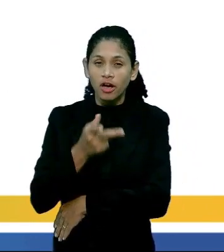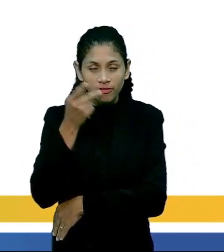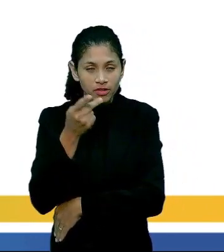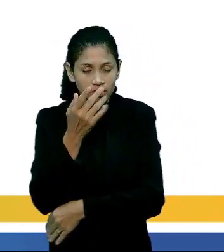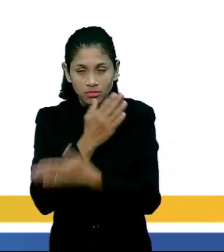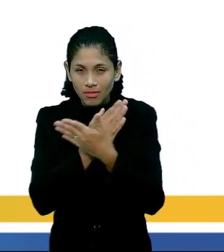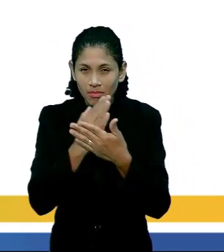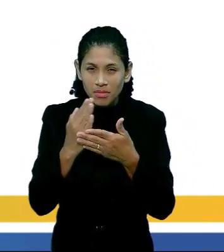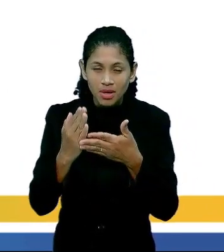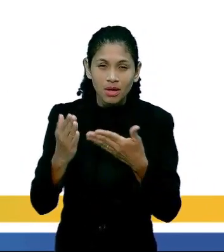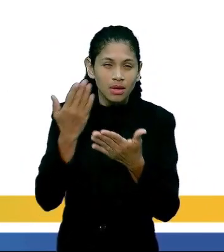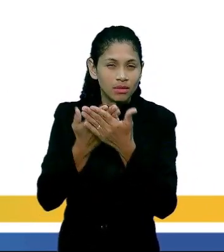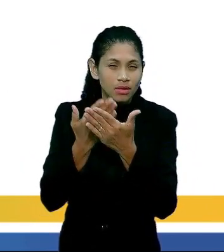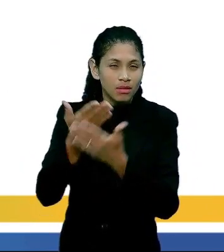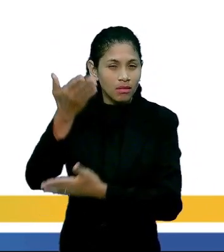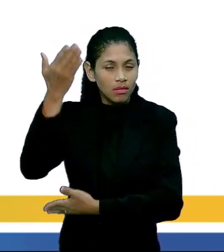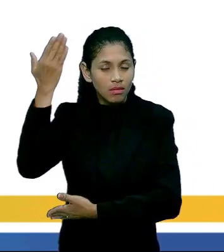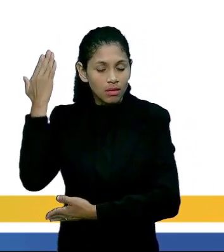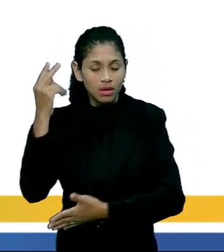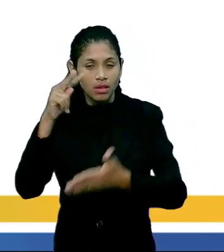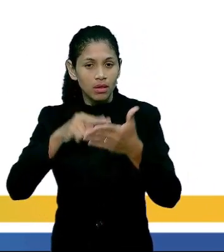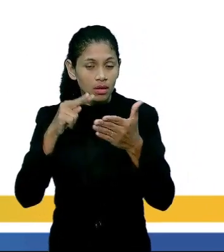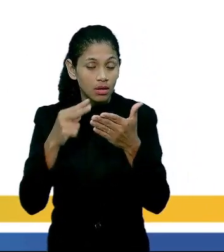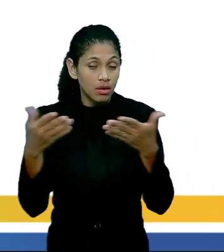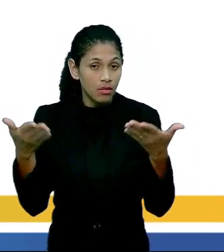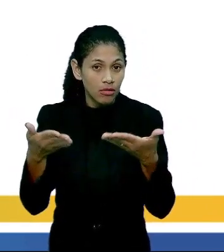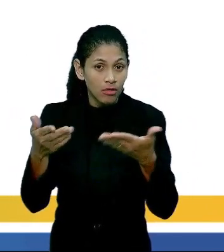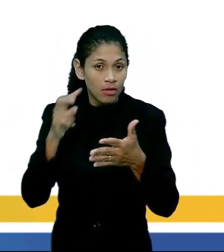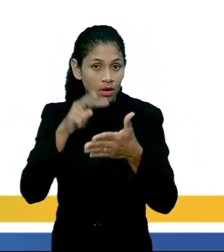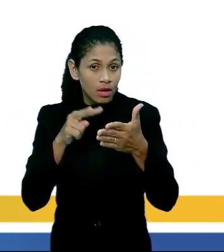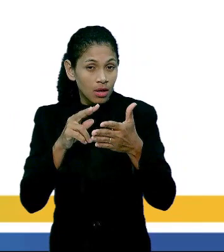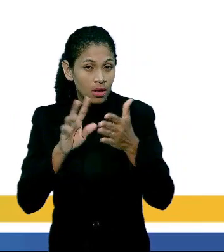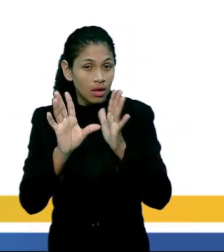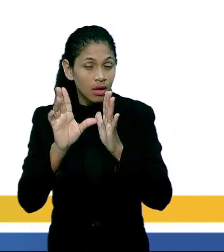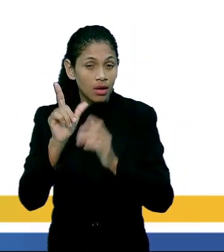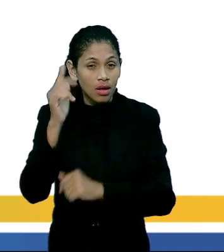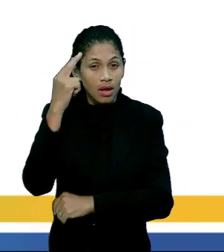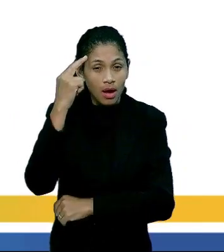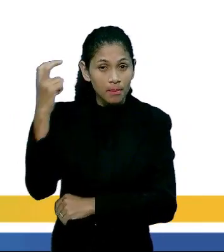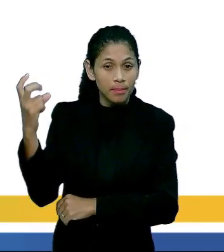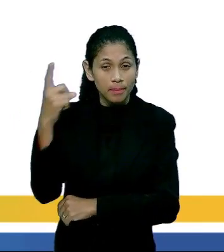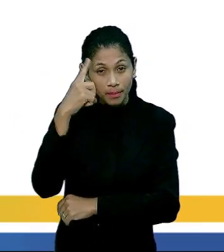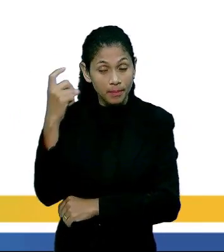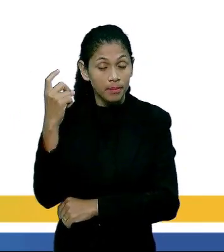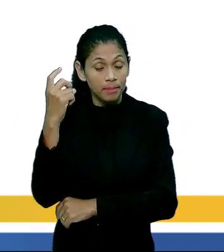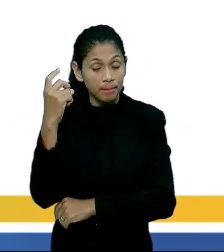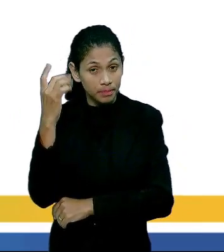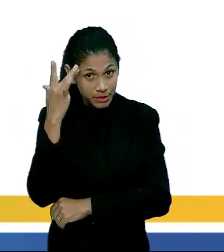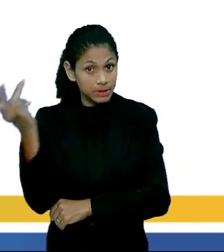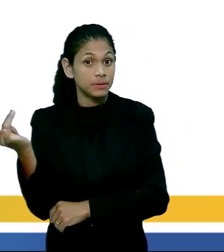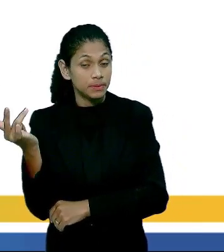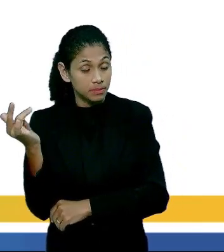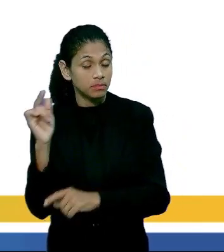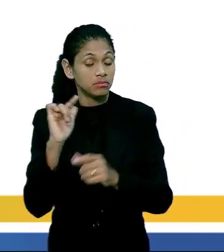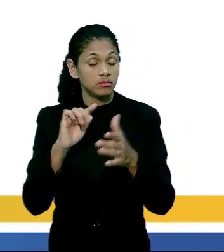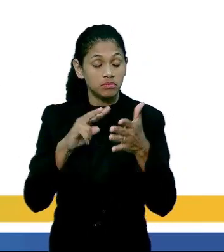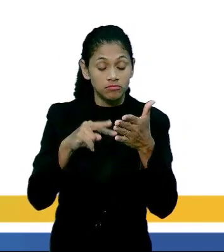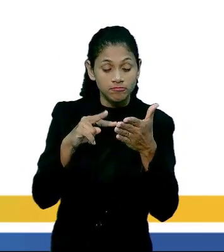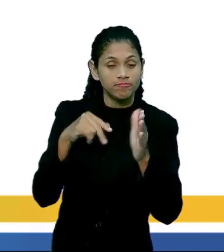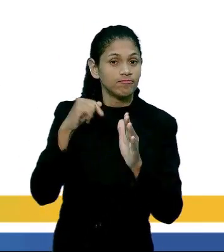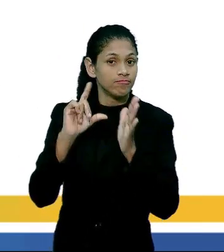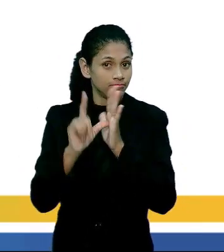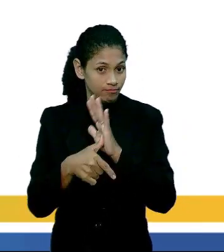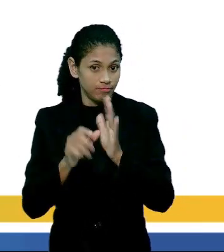das aulas, ler hoje, ler amanhã, ler sempre. Também tem o efeito e a consequência, que é essa problematização que a